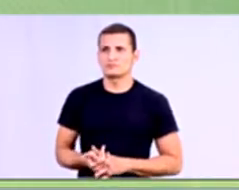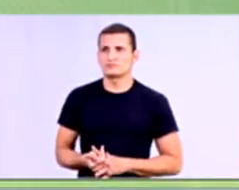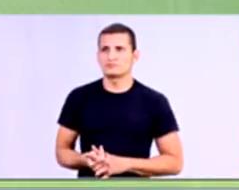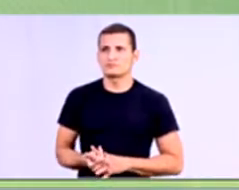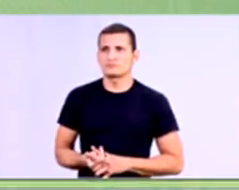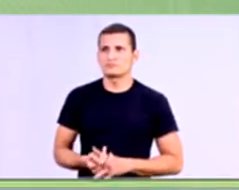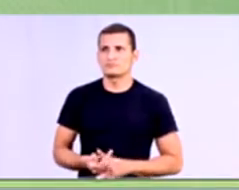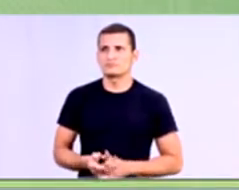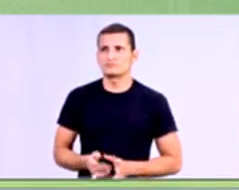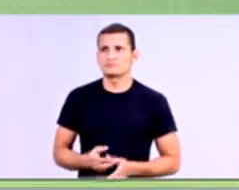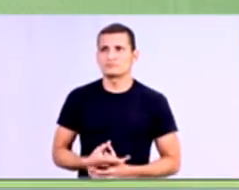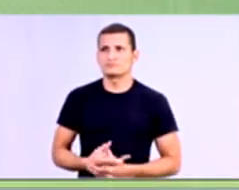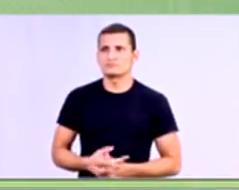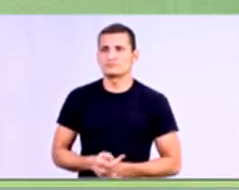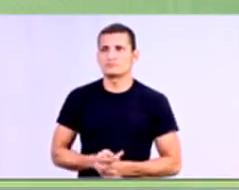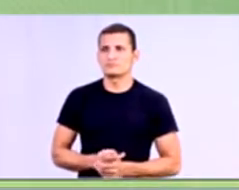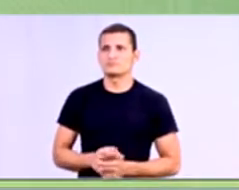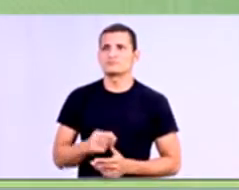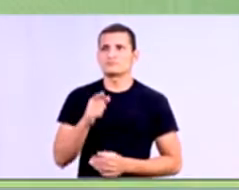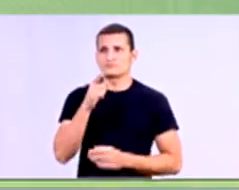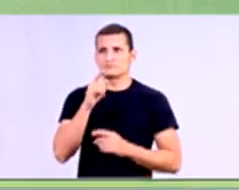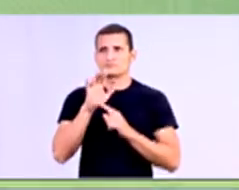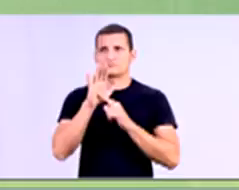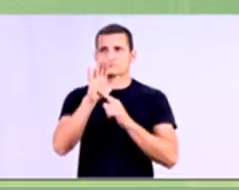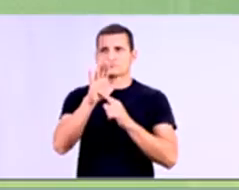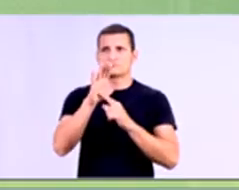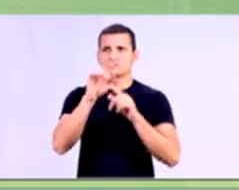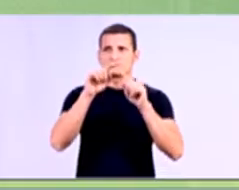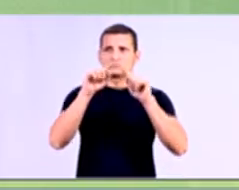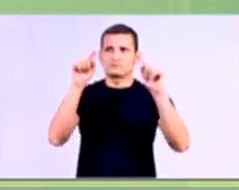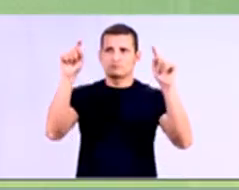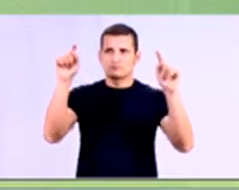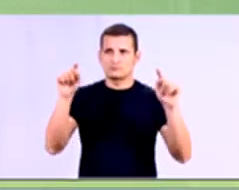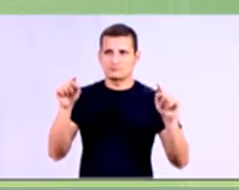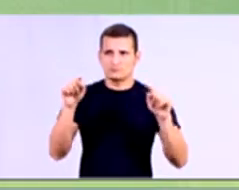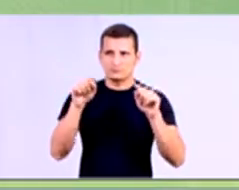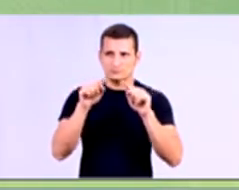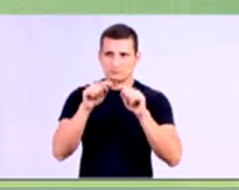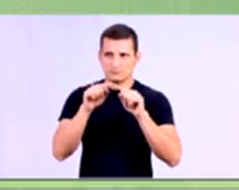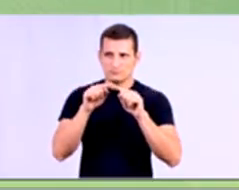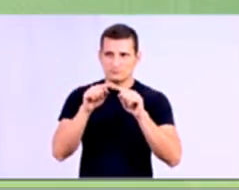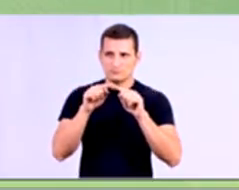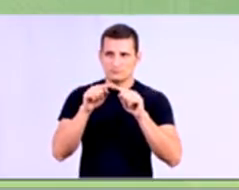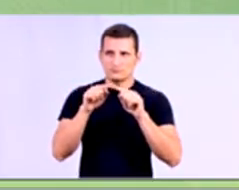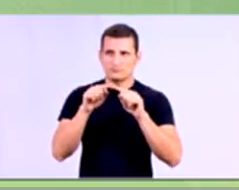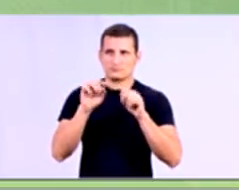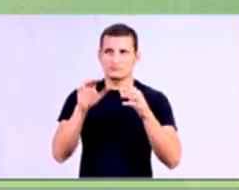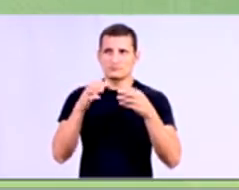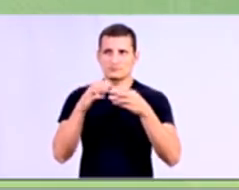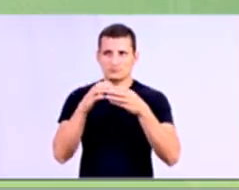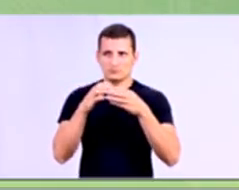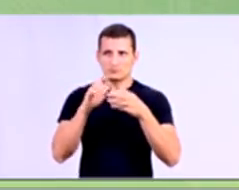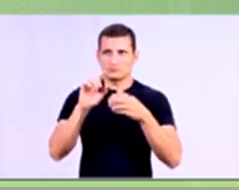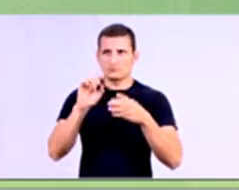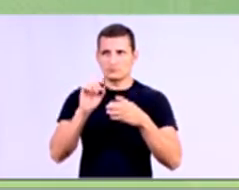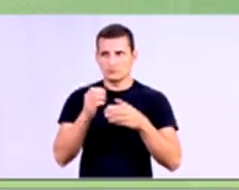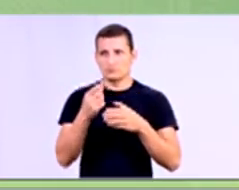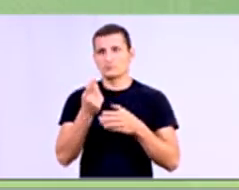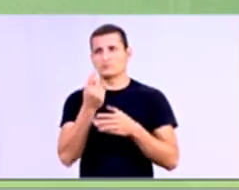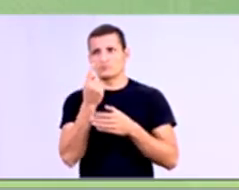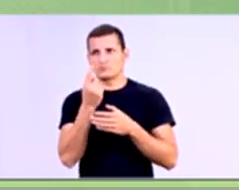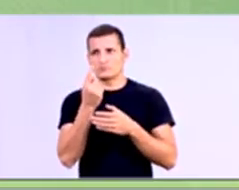maior. Esse cubo aqui vai sempre representar um bloco de um determinado conjunto ou de um único